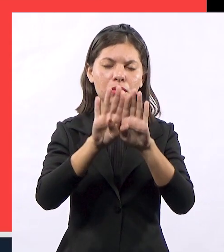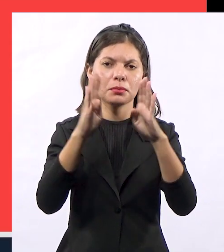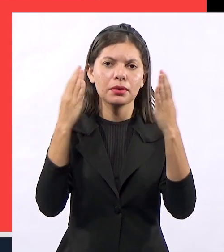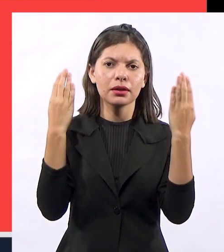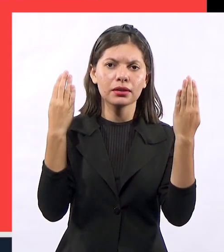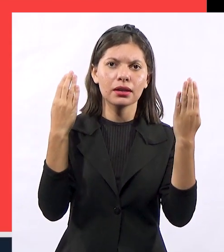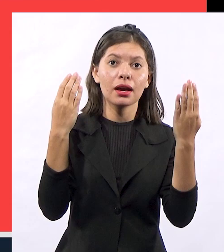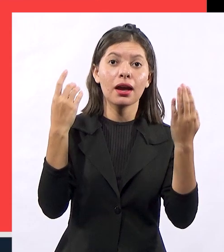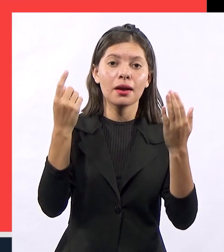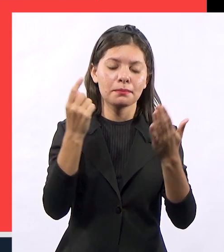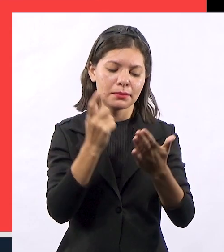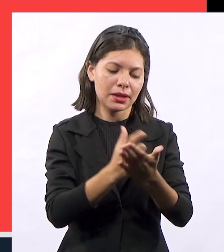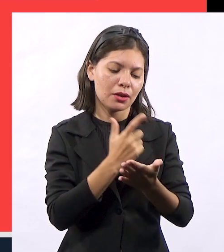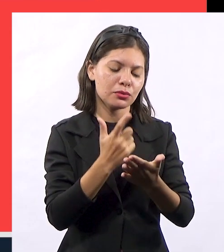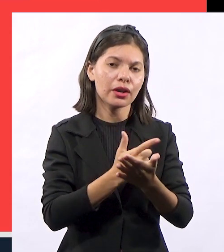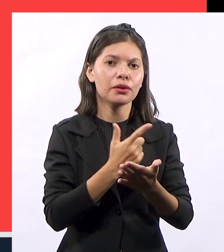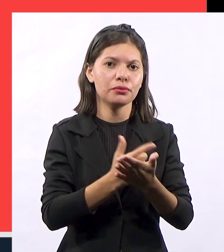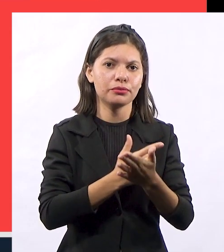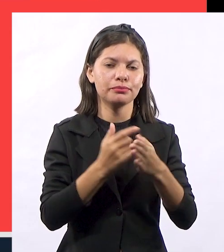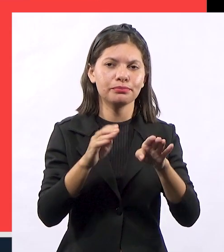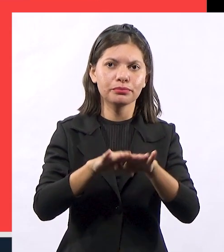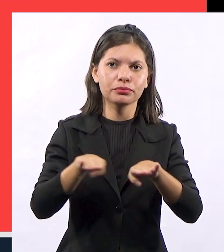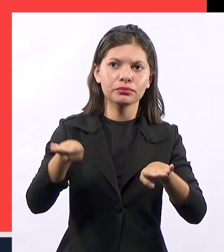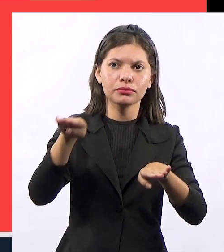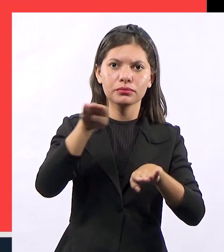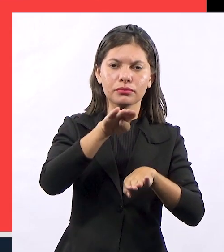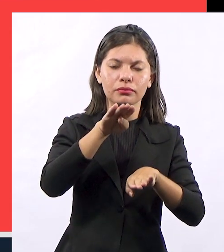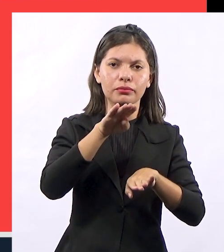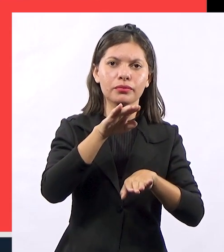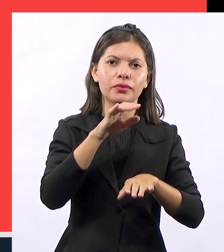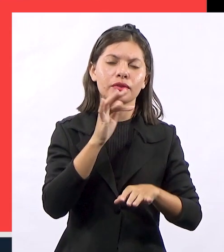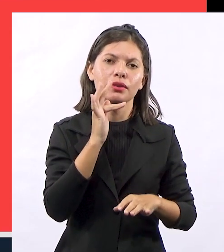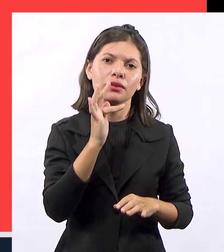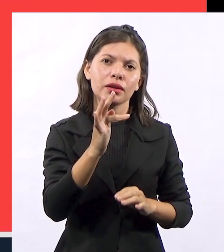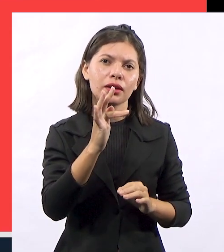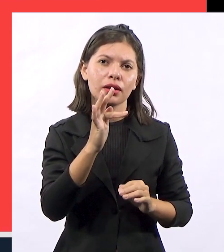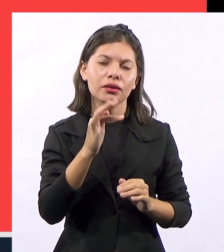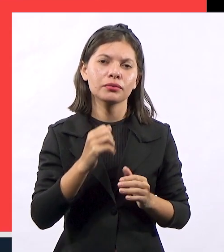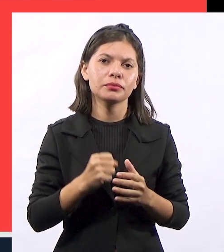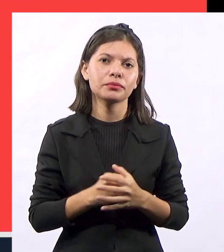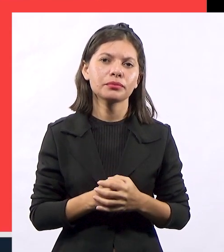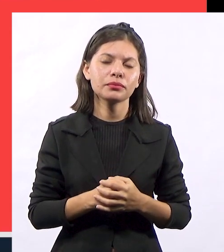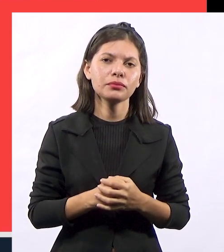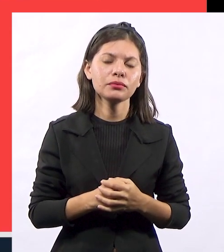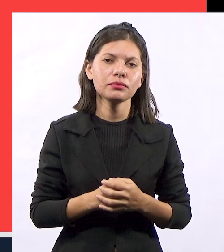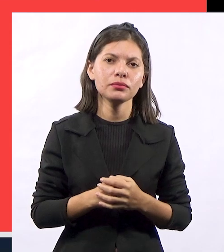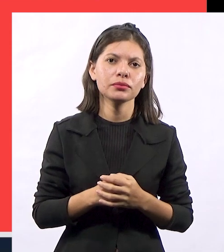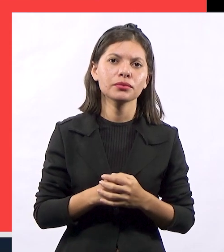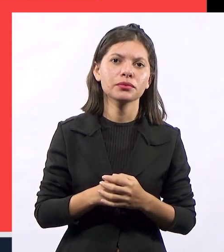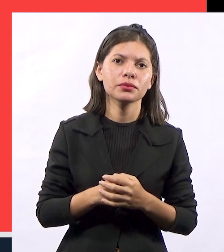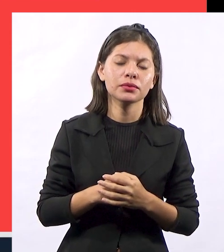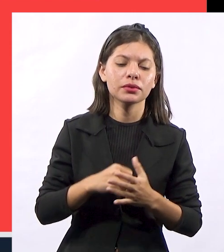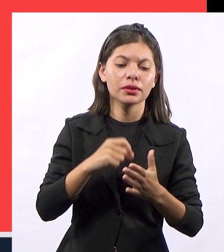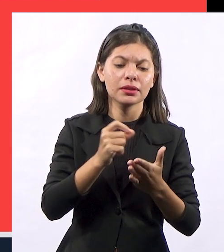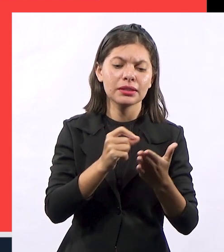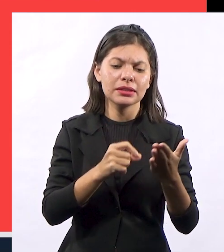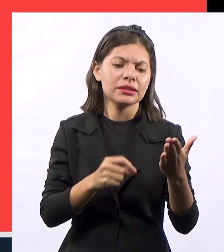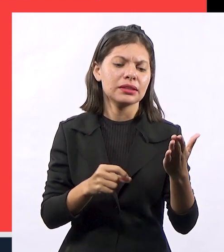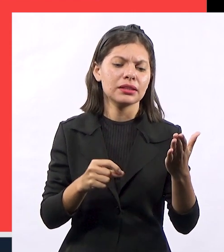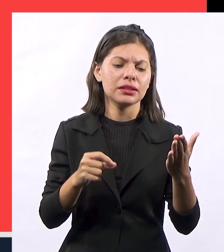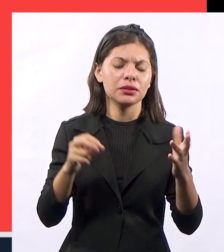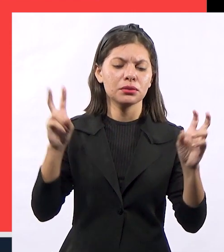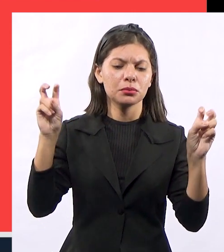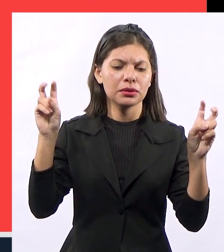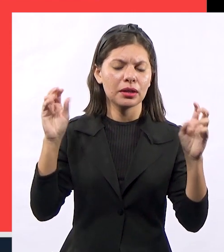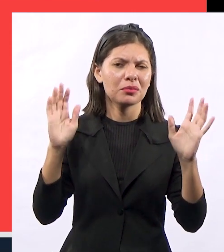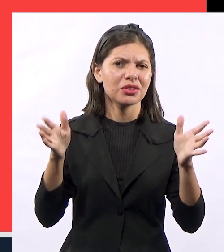biblioteca virtual, ele vai dizer que a fundamentação teórica tem que discorrer sobre o que já foi escrito sobre o tema,